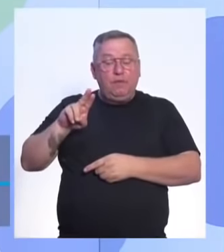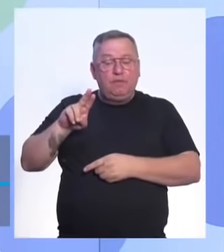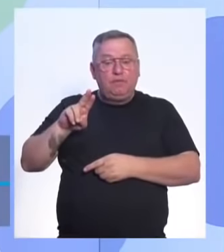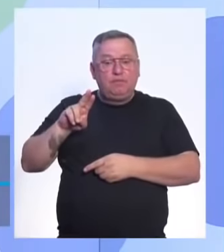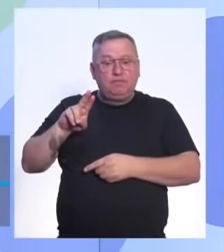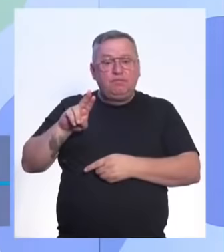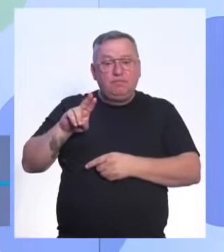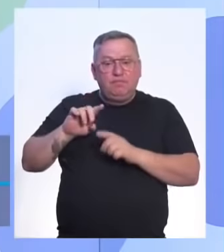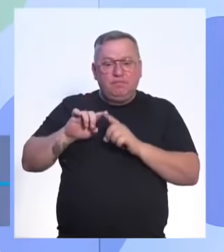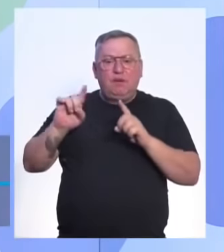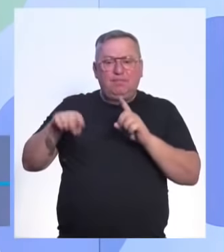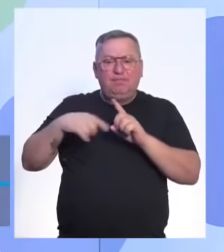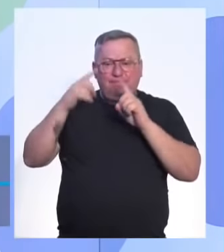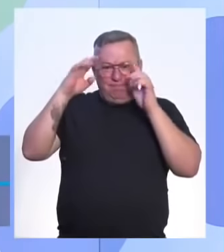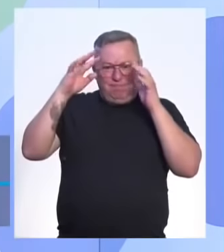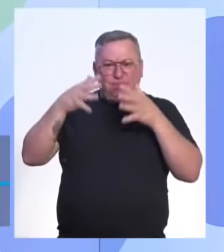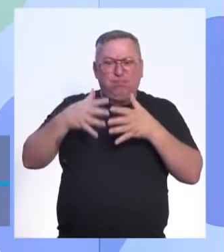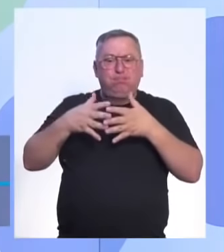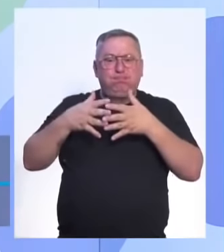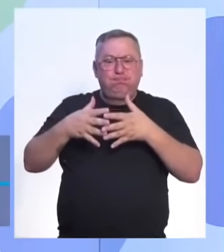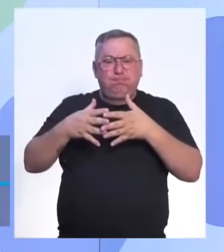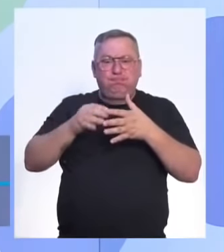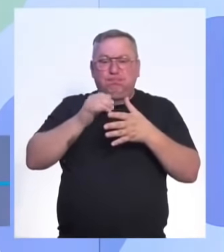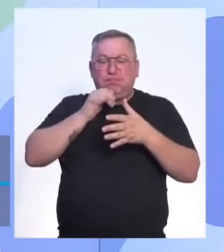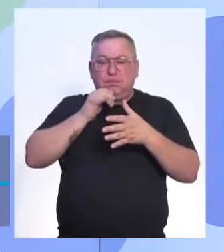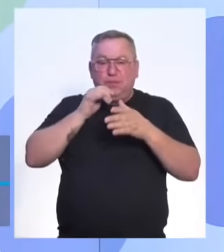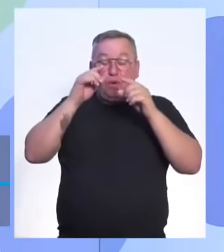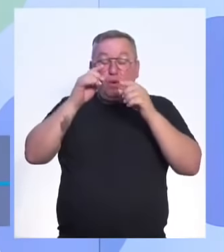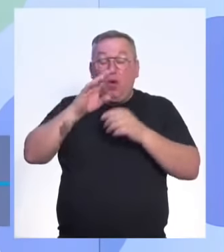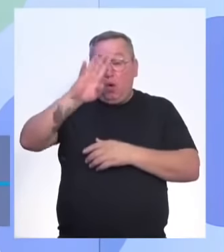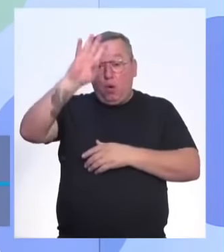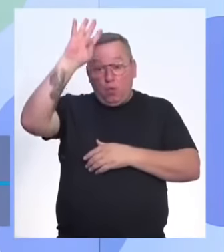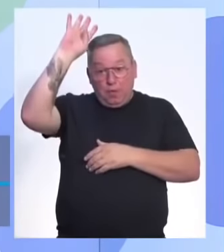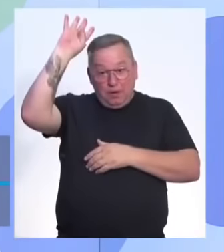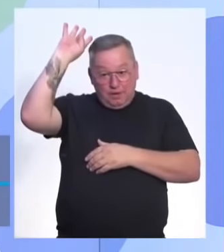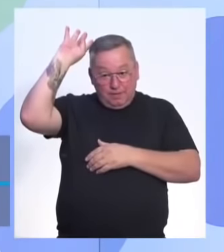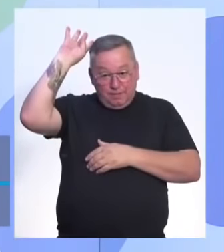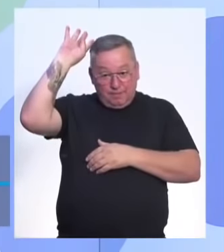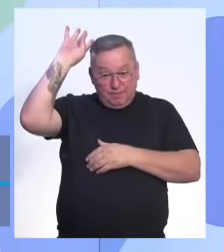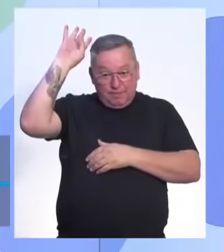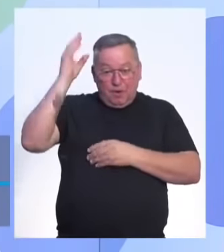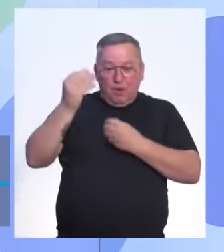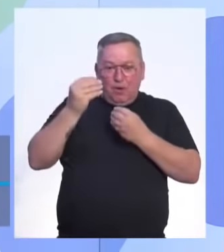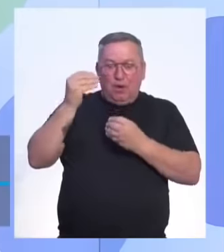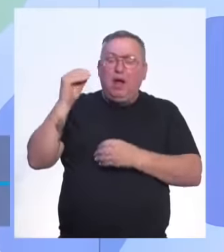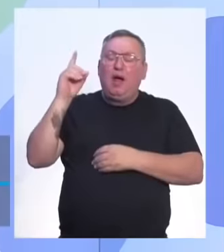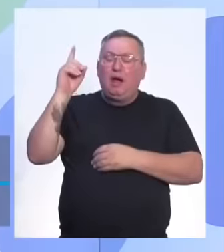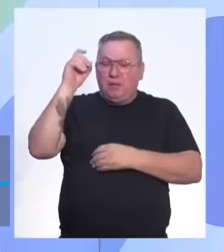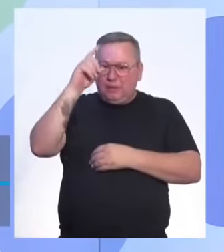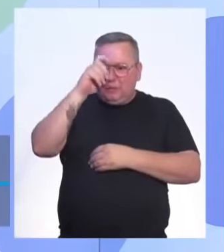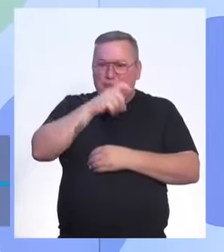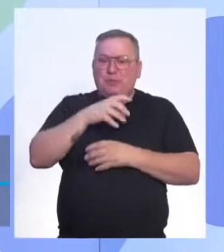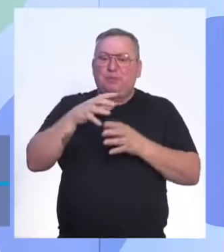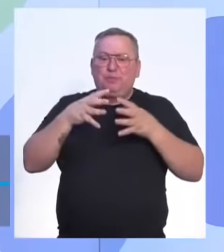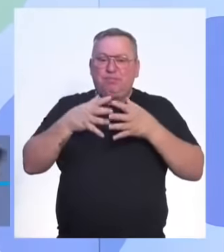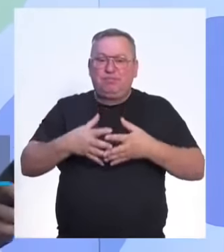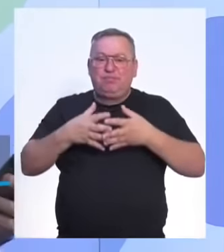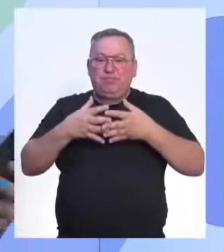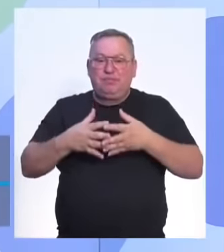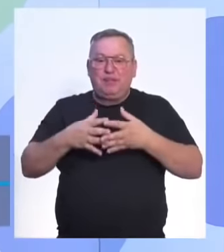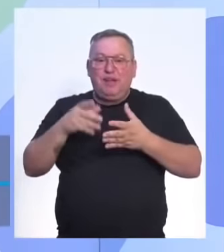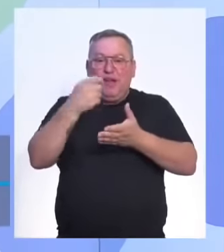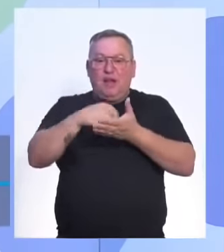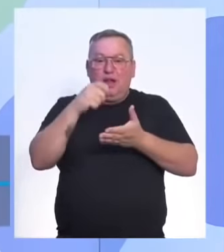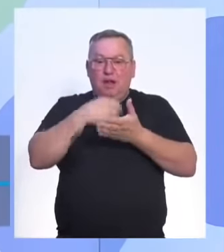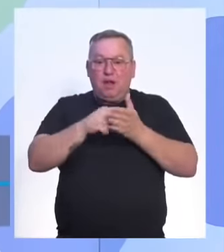mas bem complicados, né? É então, verdade. Por exemplo, os romanos, sistema de numeração romana é bem complicado em algumas situações. Escrever